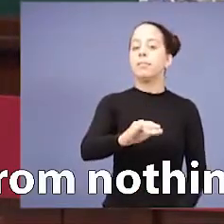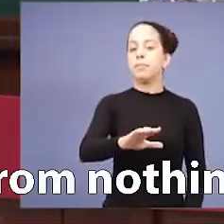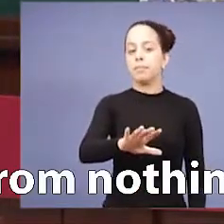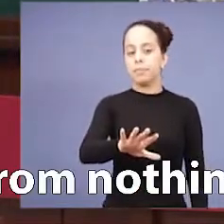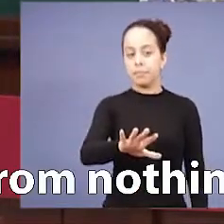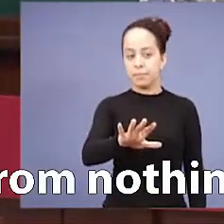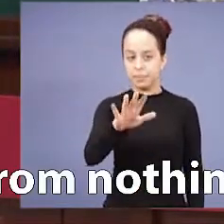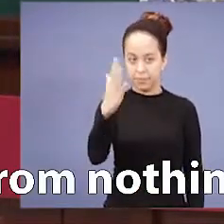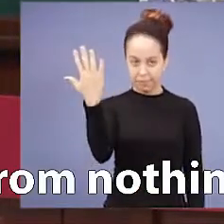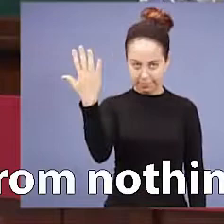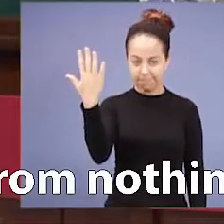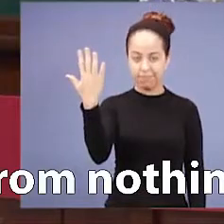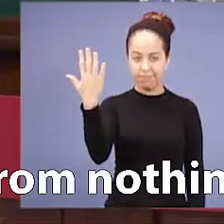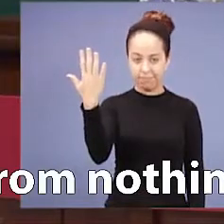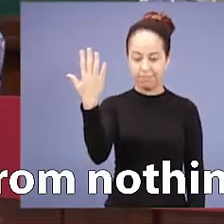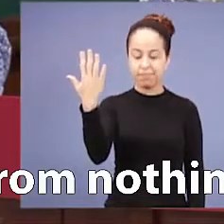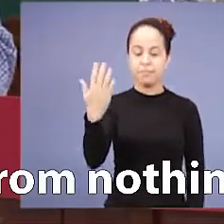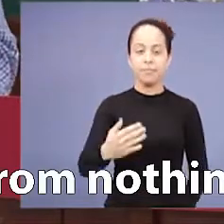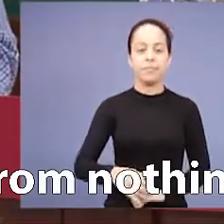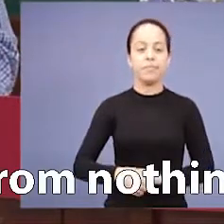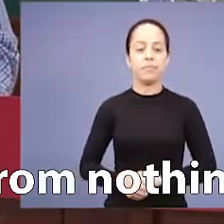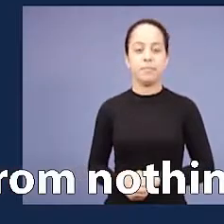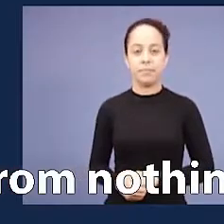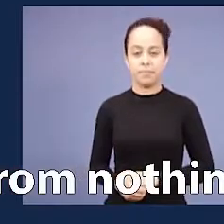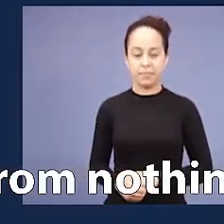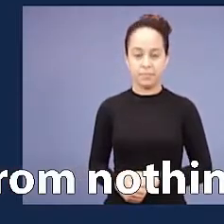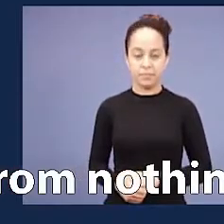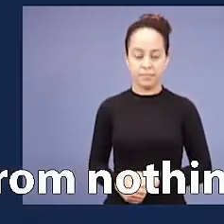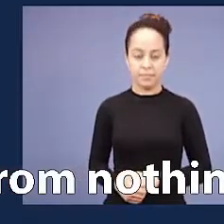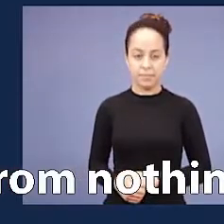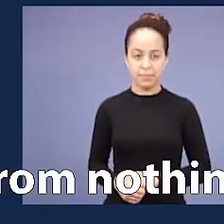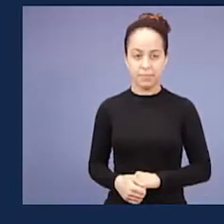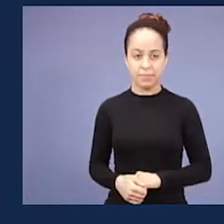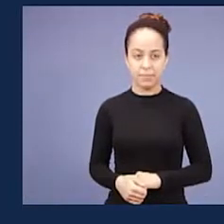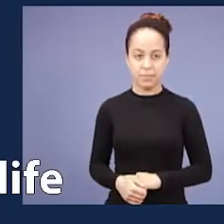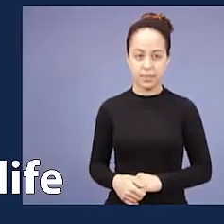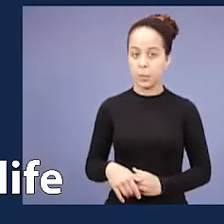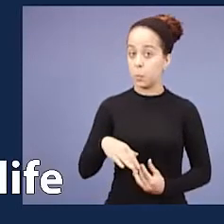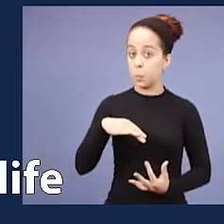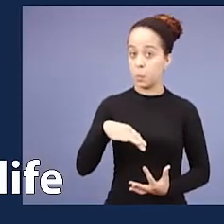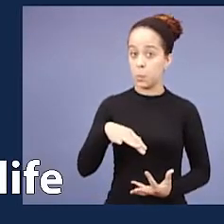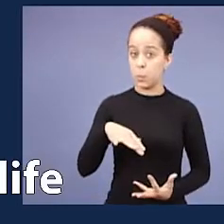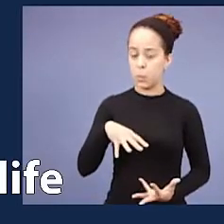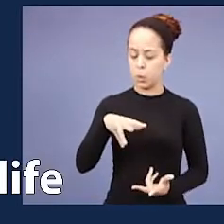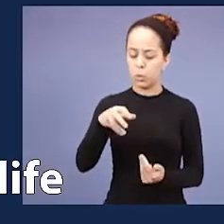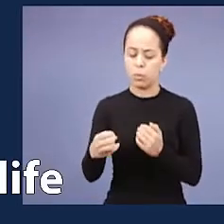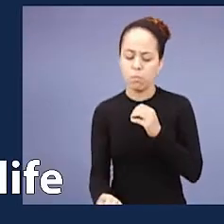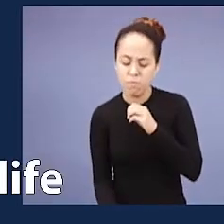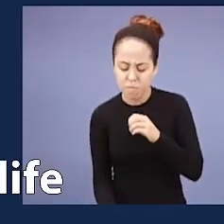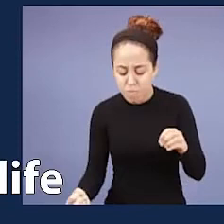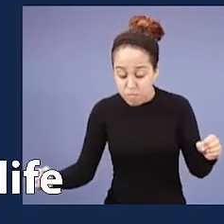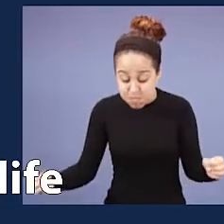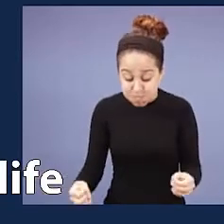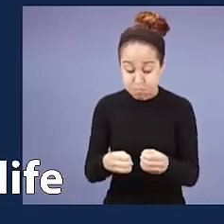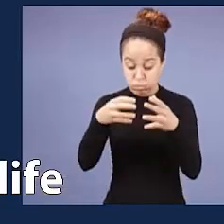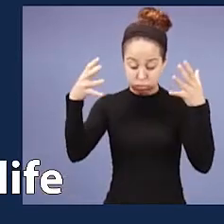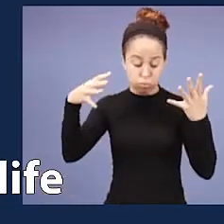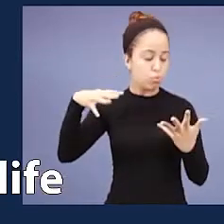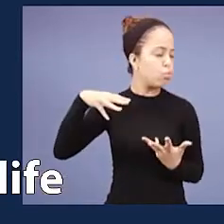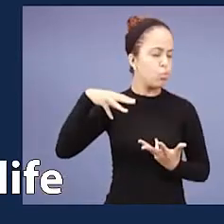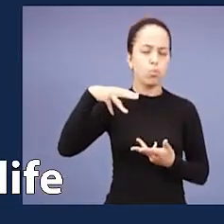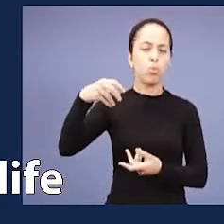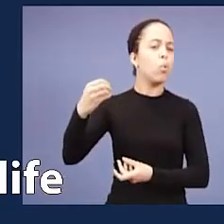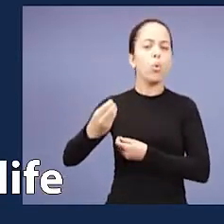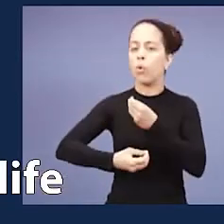por sua palavra cria o mundo tira do nada todos os seres e as coisas